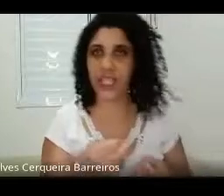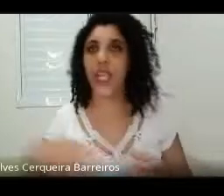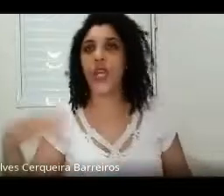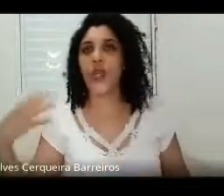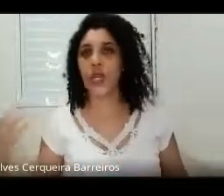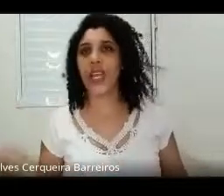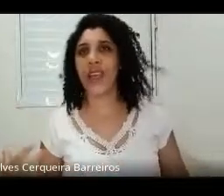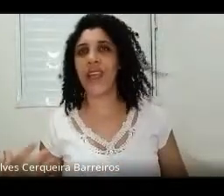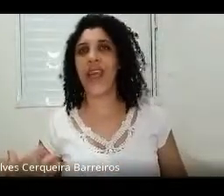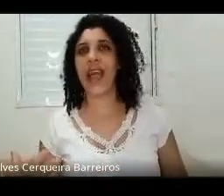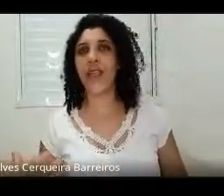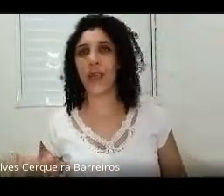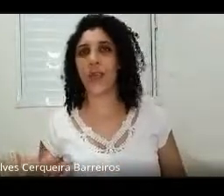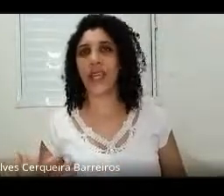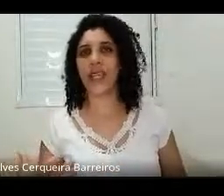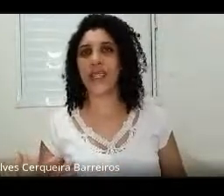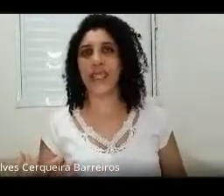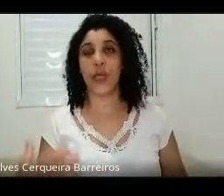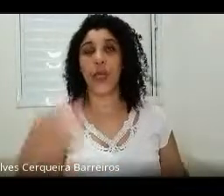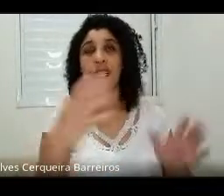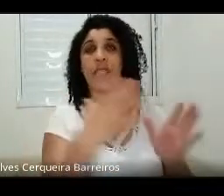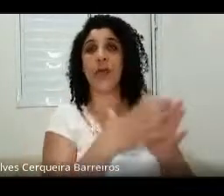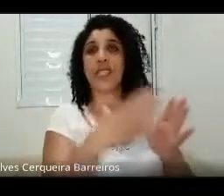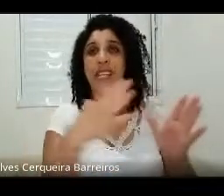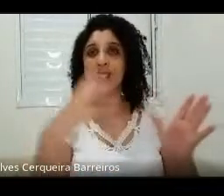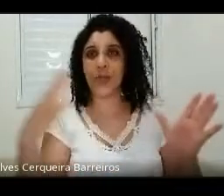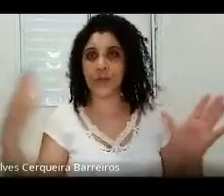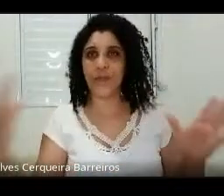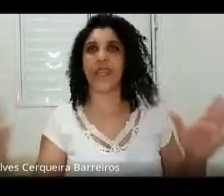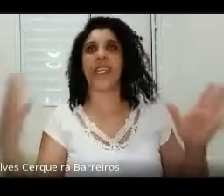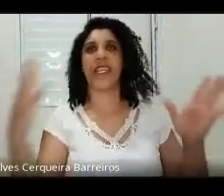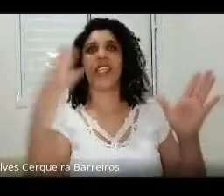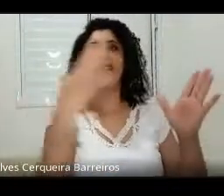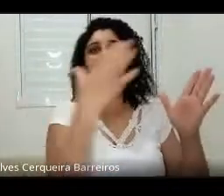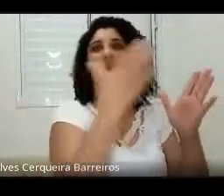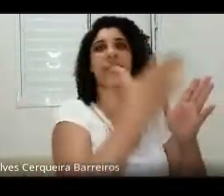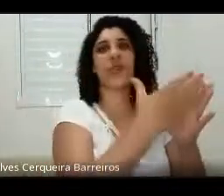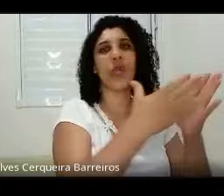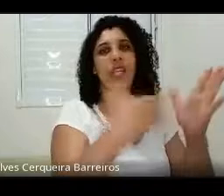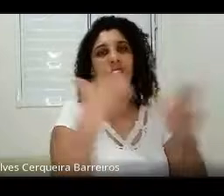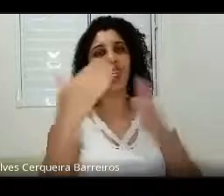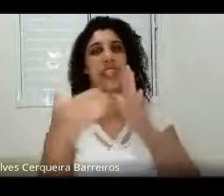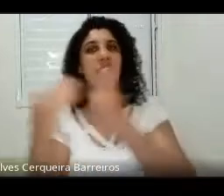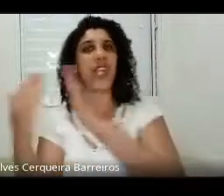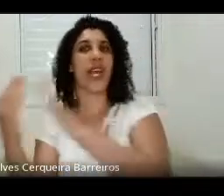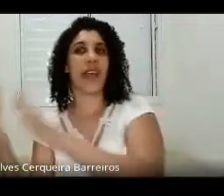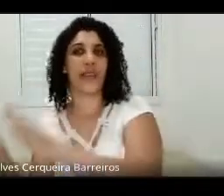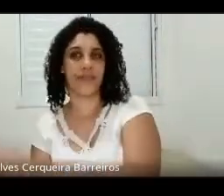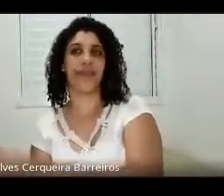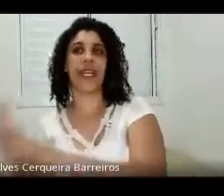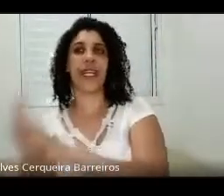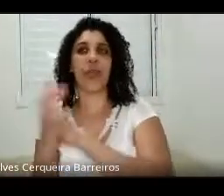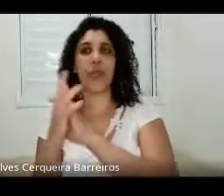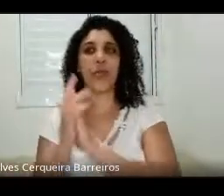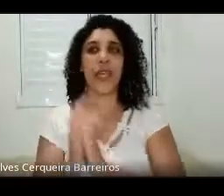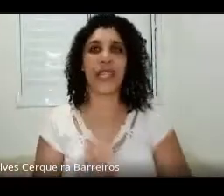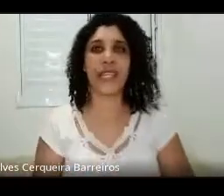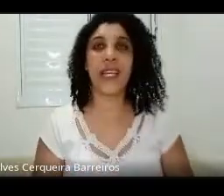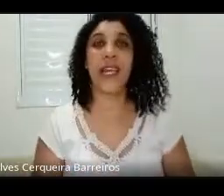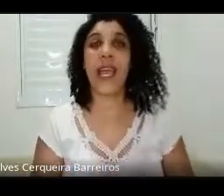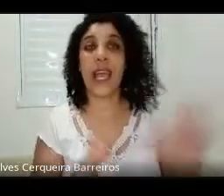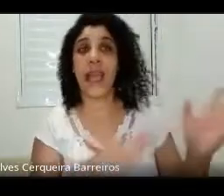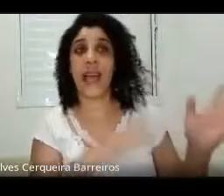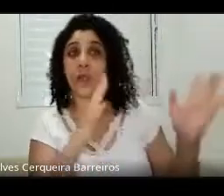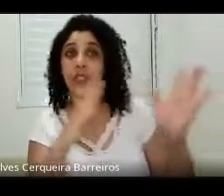vamos dizer, do que a língua portuguesa. Então, nesse processo de transformação do latim até chegar na língua